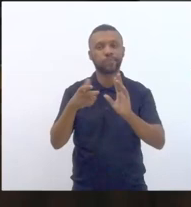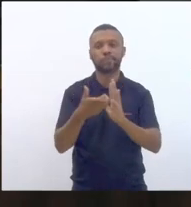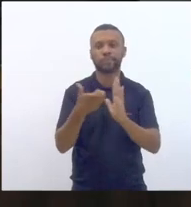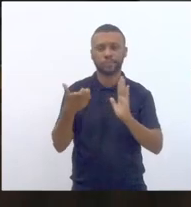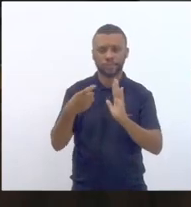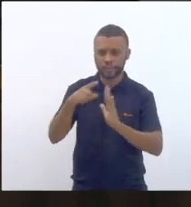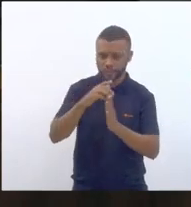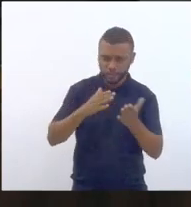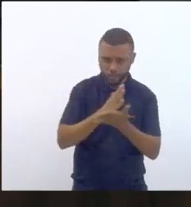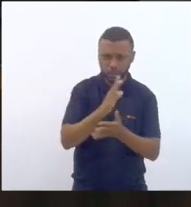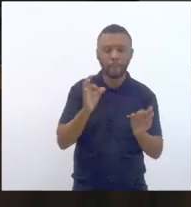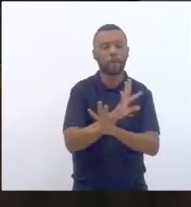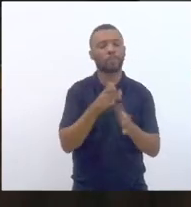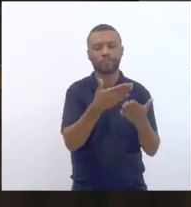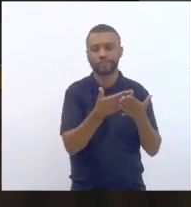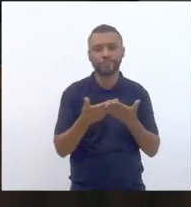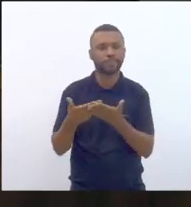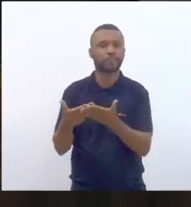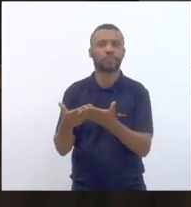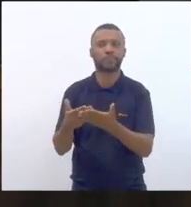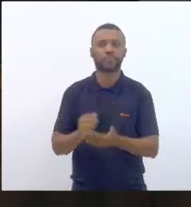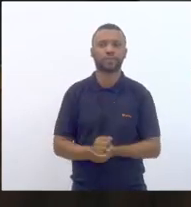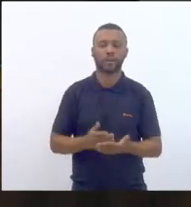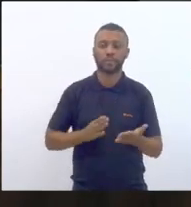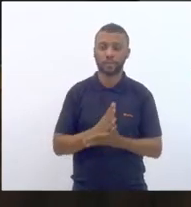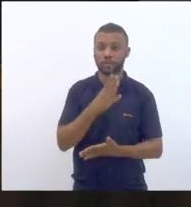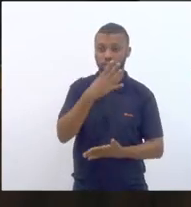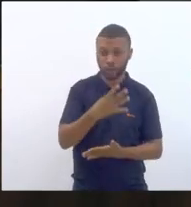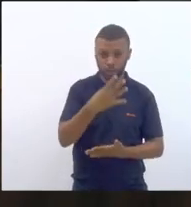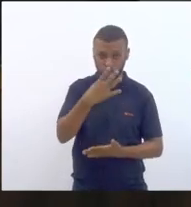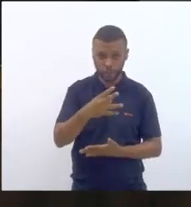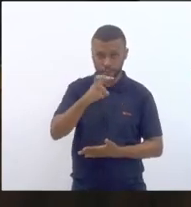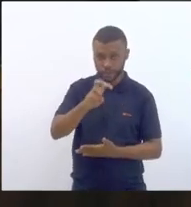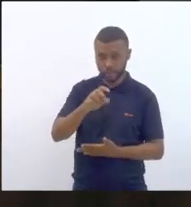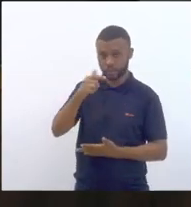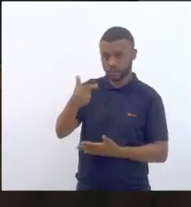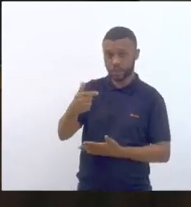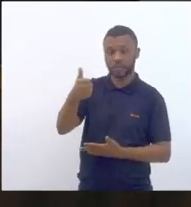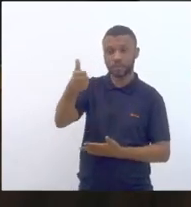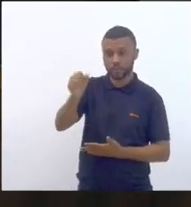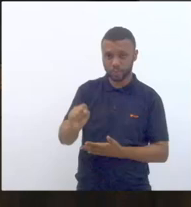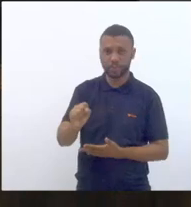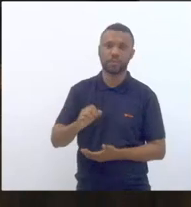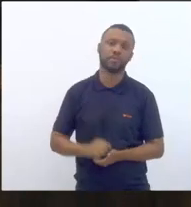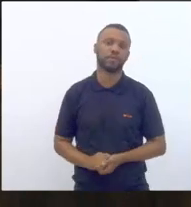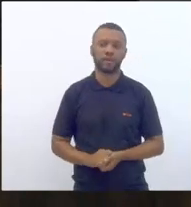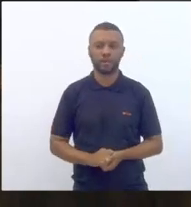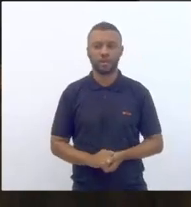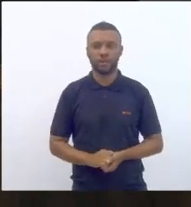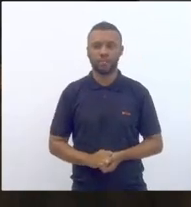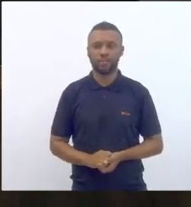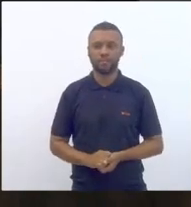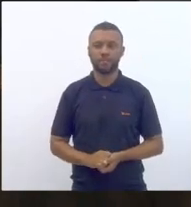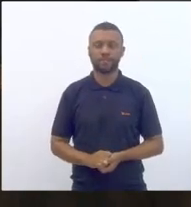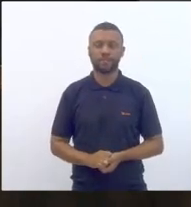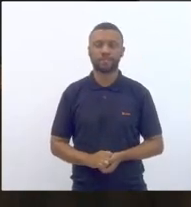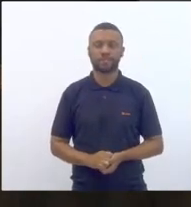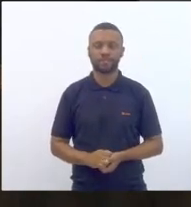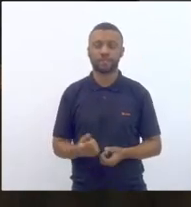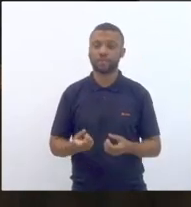que aprovam, permaneçam como estão. Aprovado. Aprovada o 4452 de 18. Retorna ao